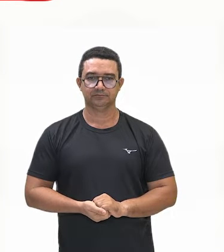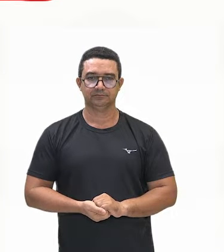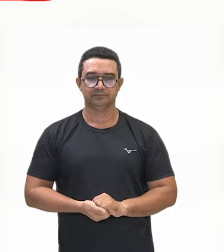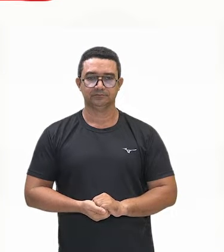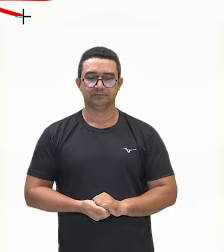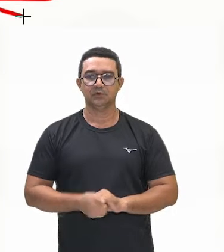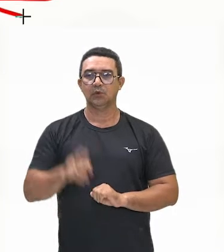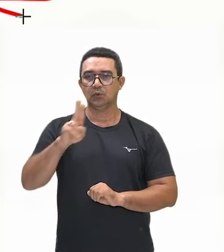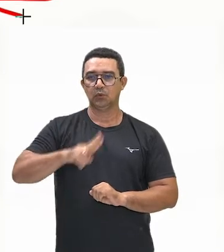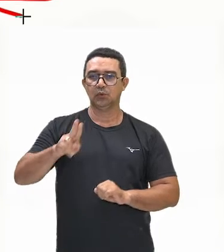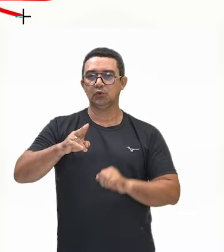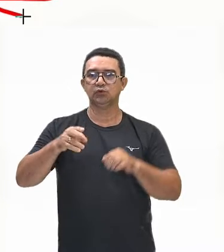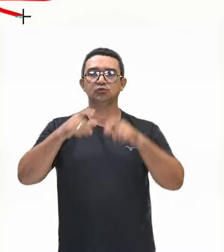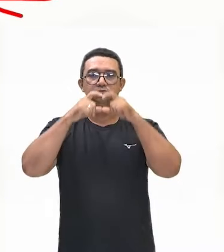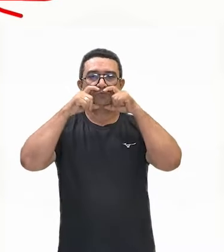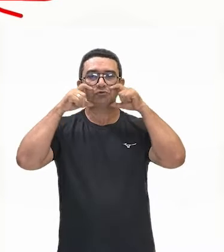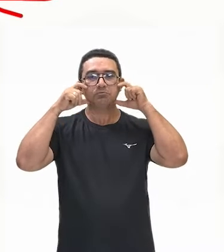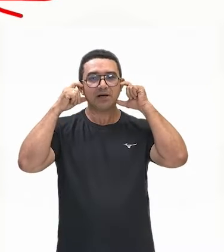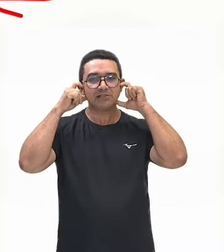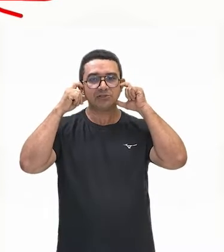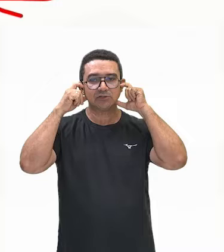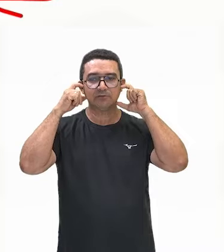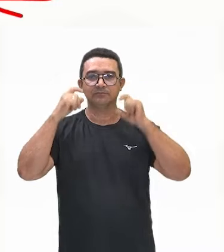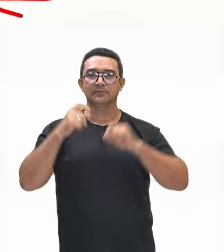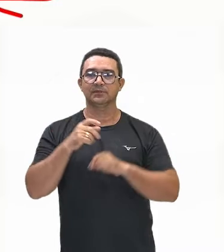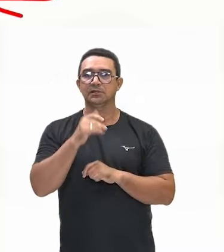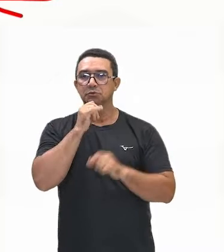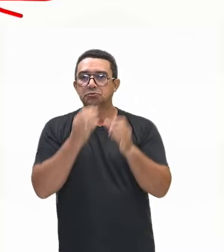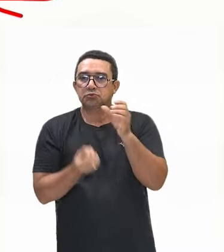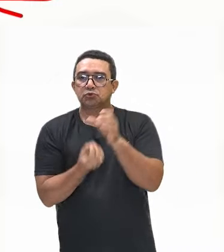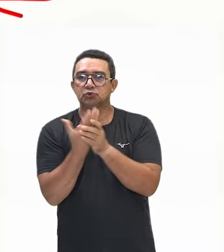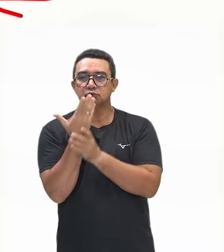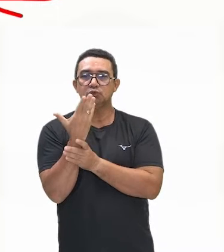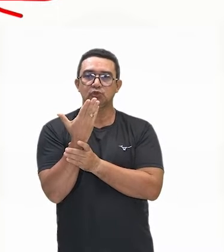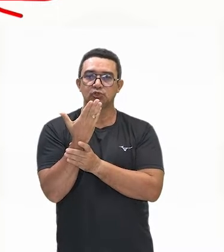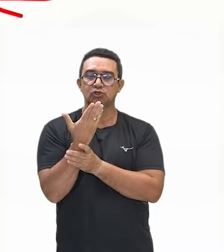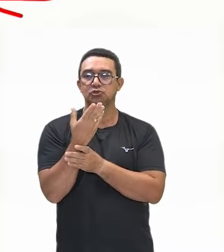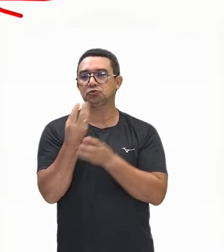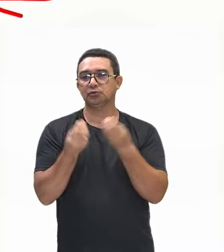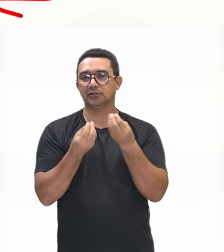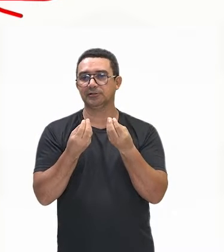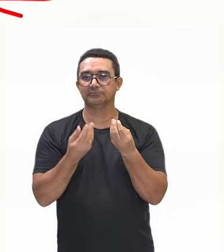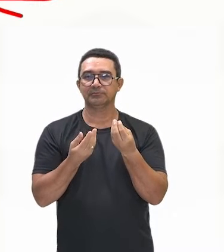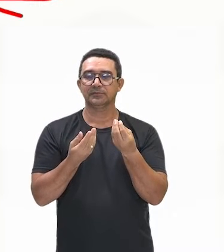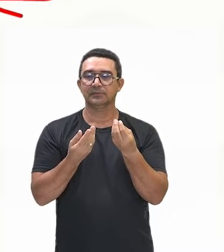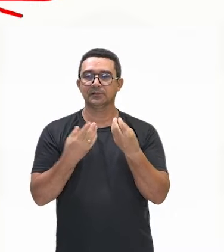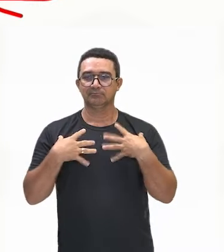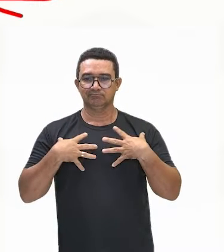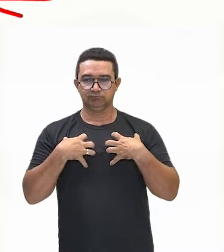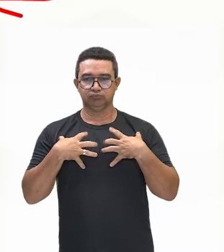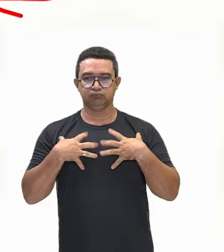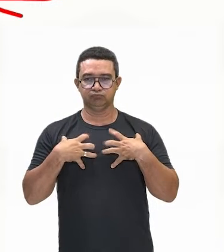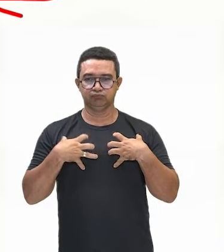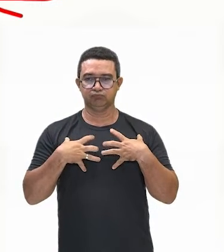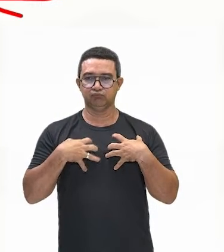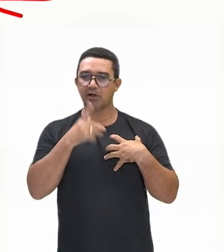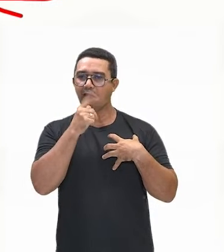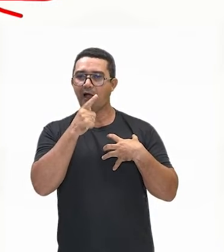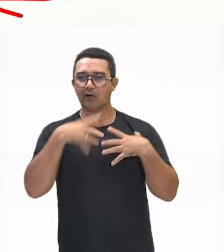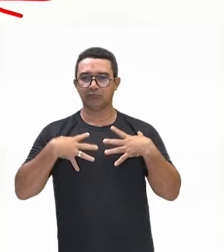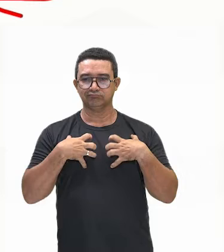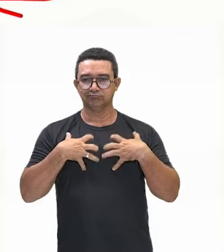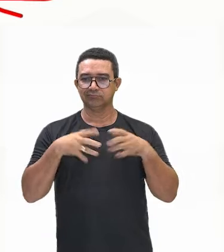de fluidos nos pulmões e também não causa intoxicação. 9. Midday sun does not